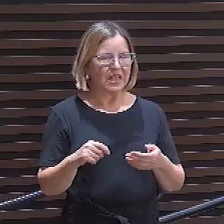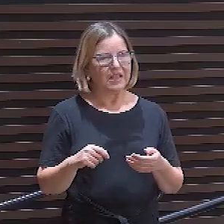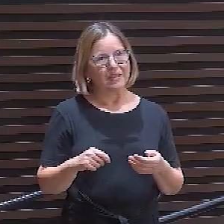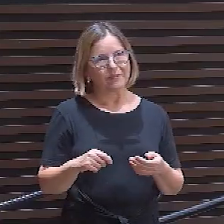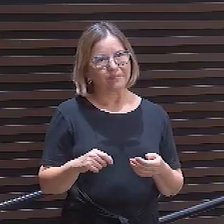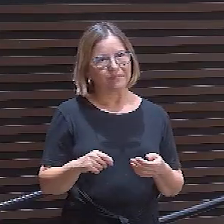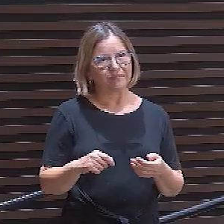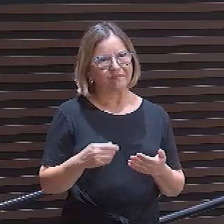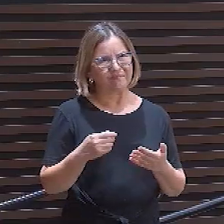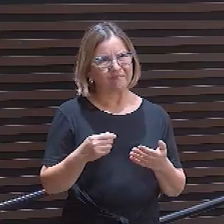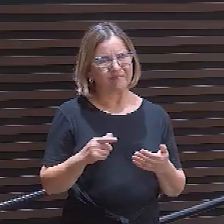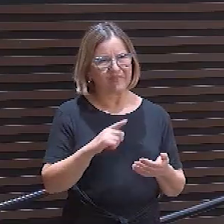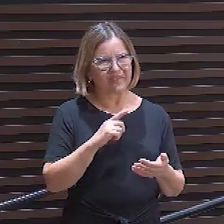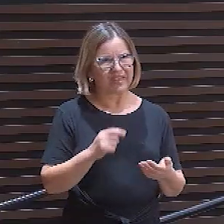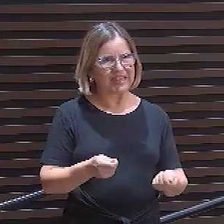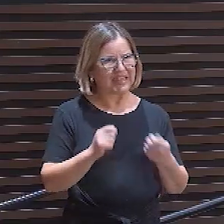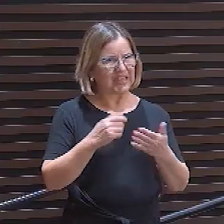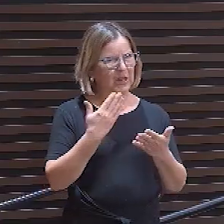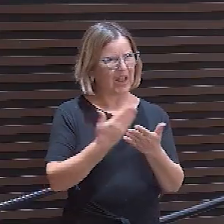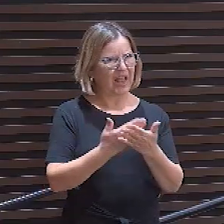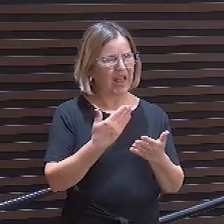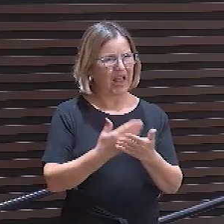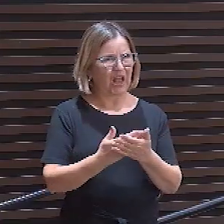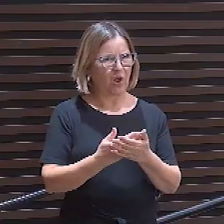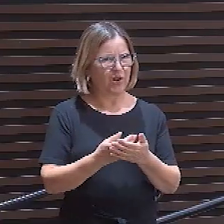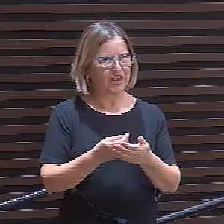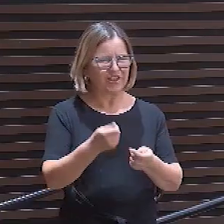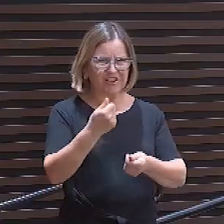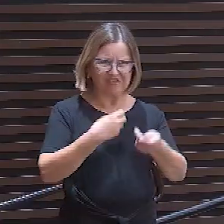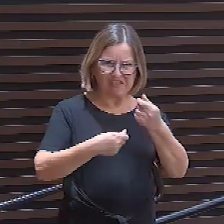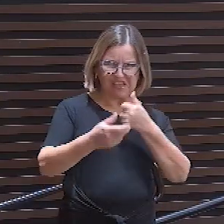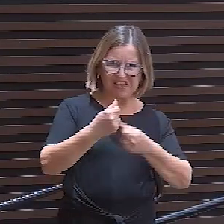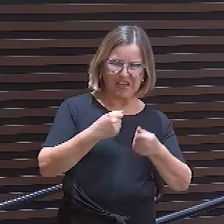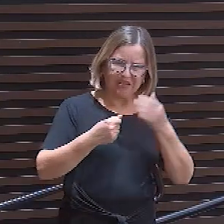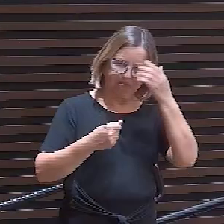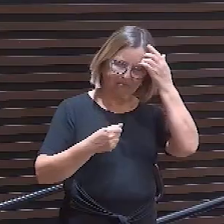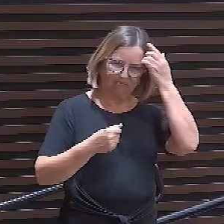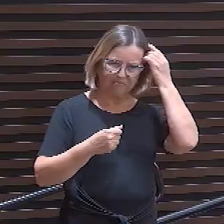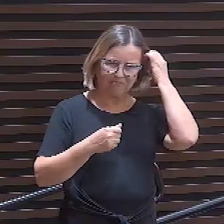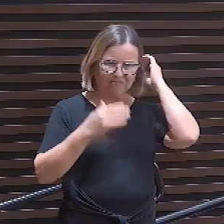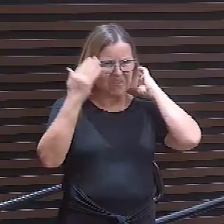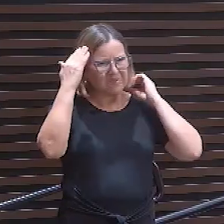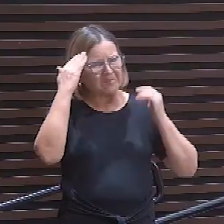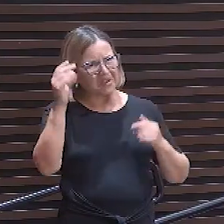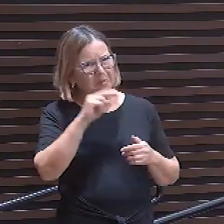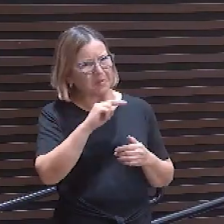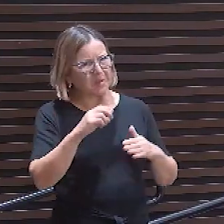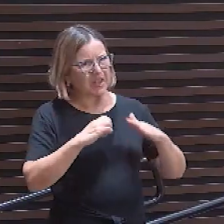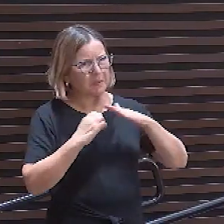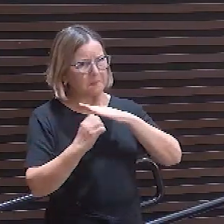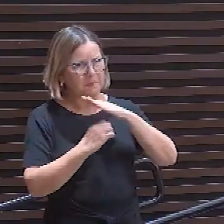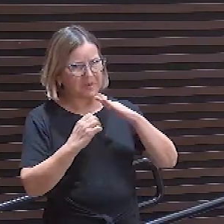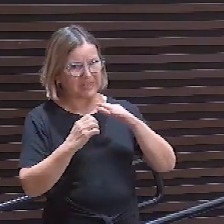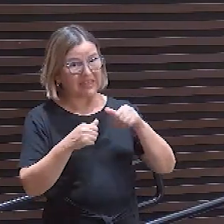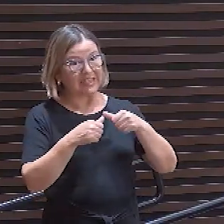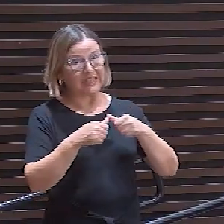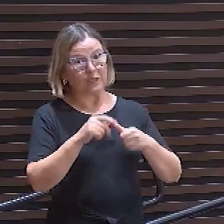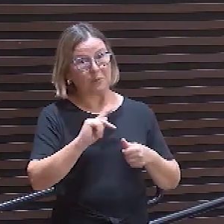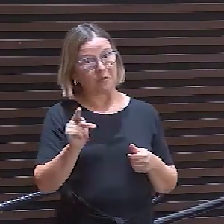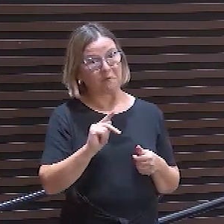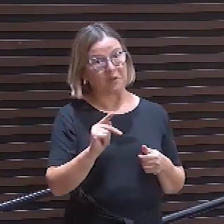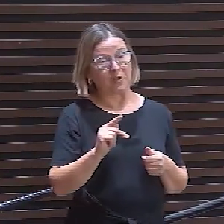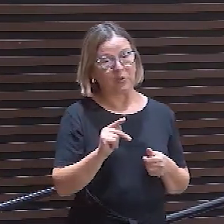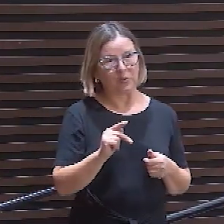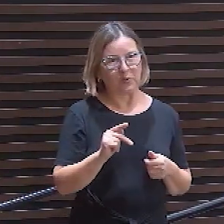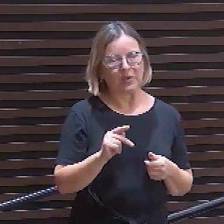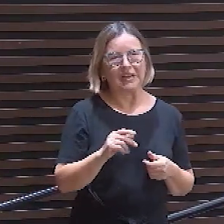era dono, a gente não sabe nem qual era a empresa que ele era dono, porque ele ocultava todas essas